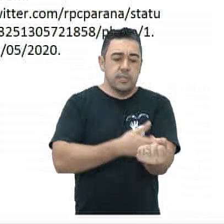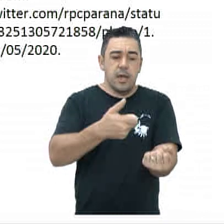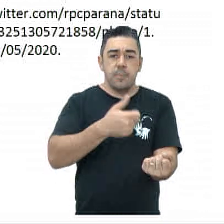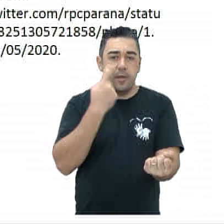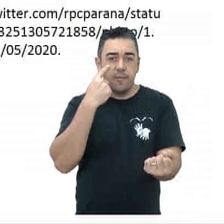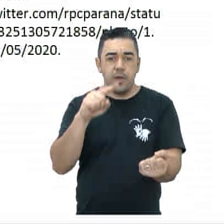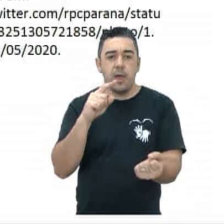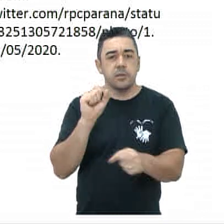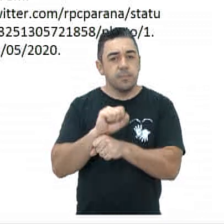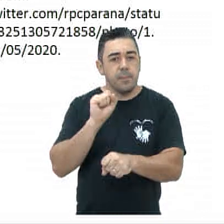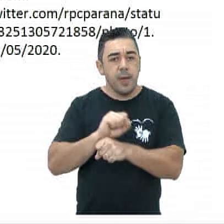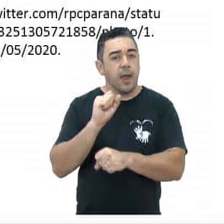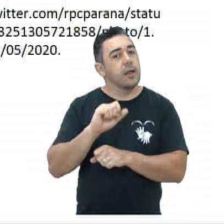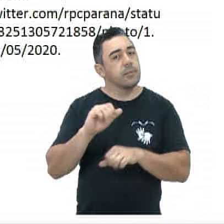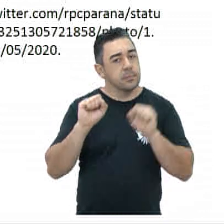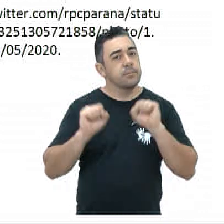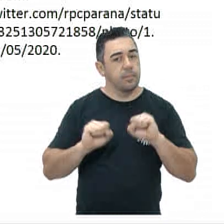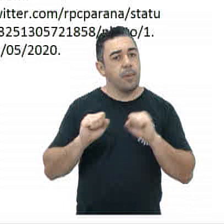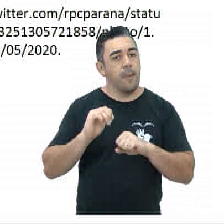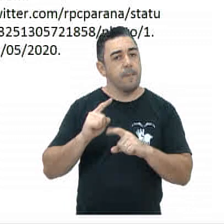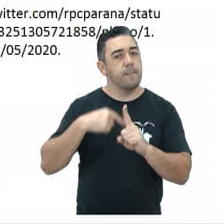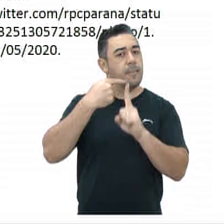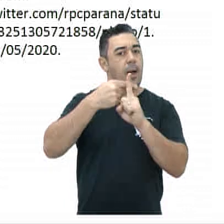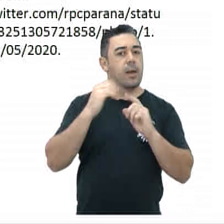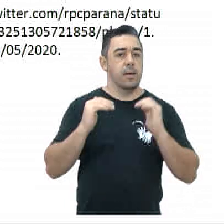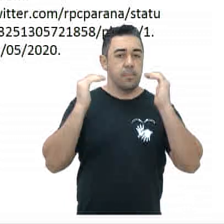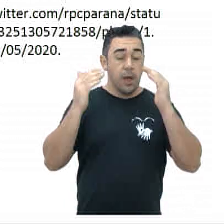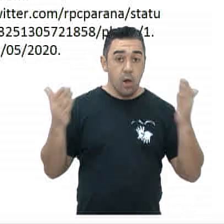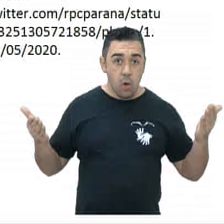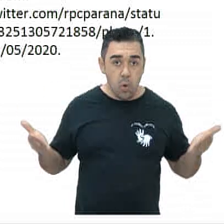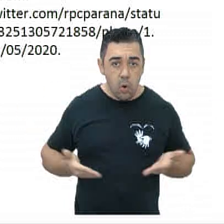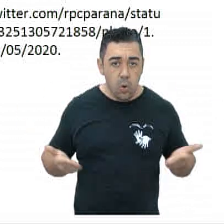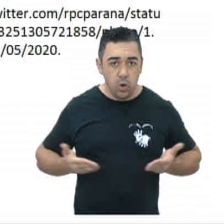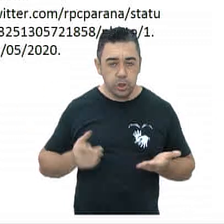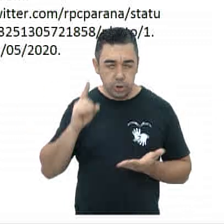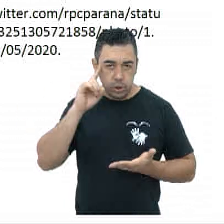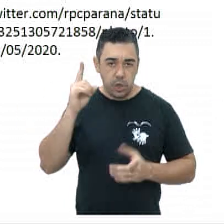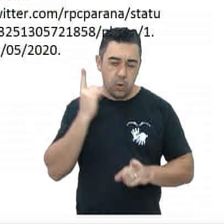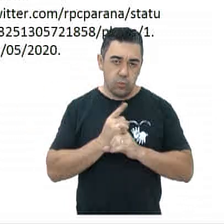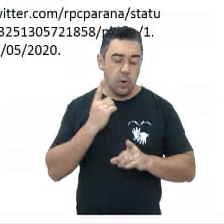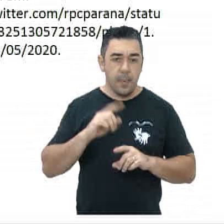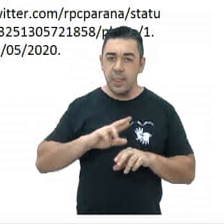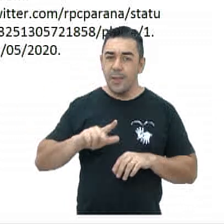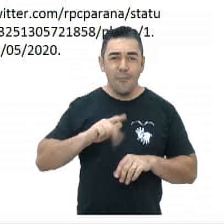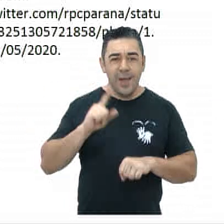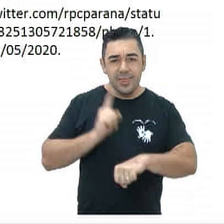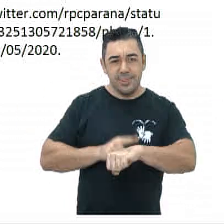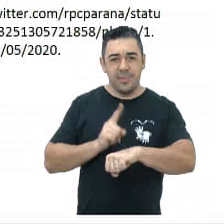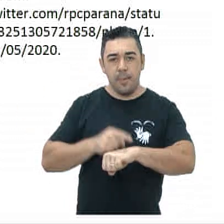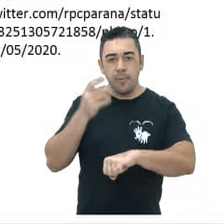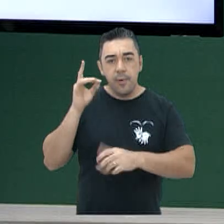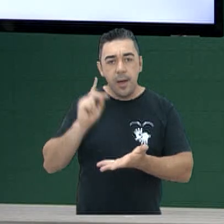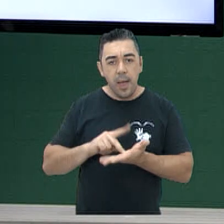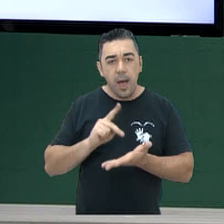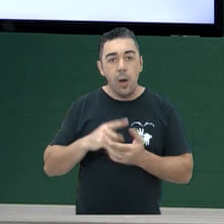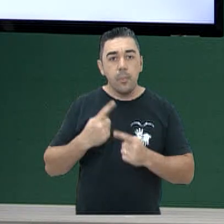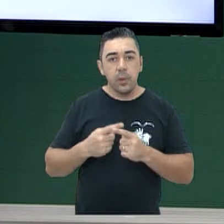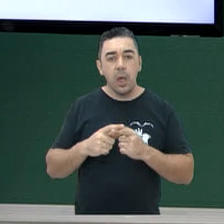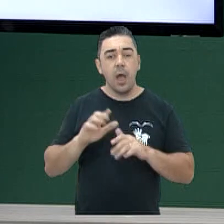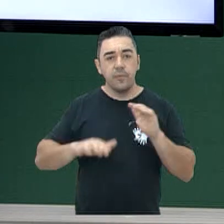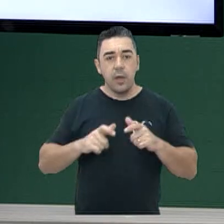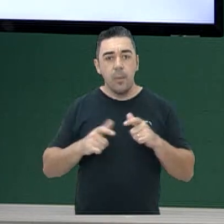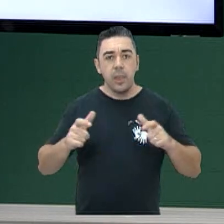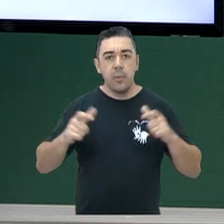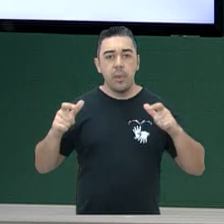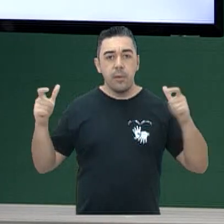muito maior. Né? Então esse é um dado de hoje, mas ele não é um dado em tempo real, porque no mesmo momento que a gente está falando, está aumentando o